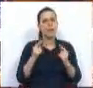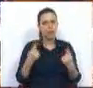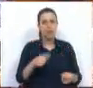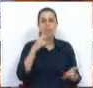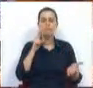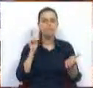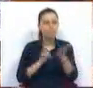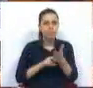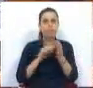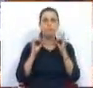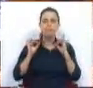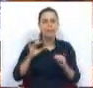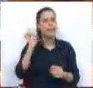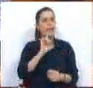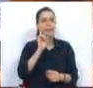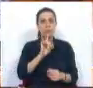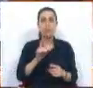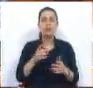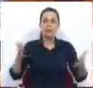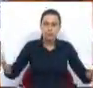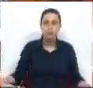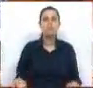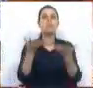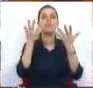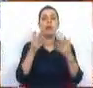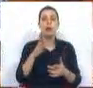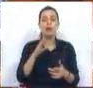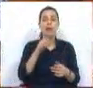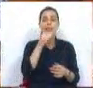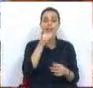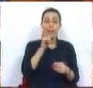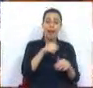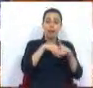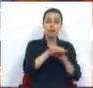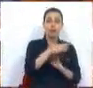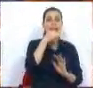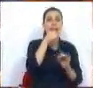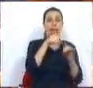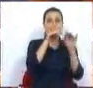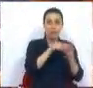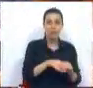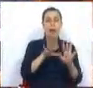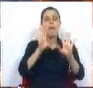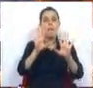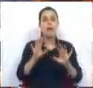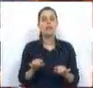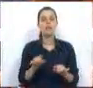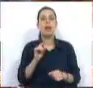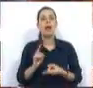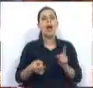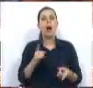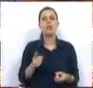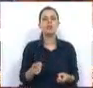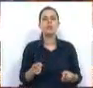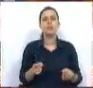facto, um papel importante da alavancagem do Banco de Terras. Mas fica por aqui aquilo